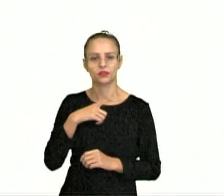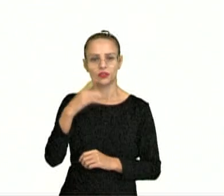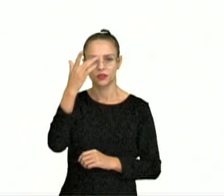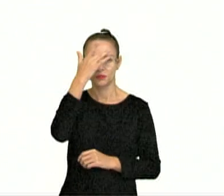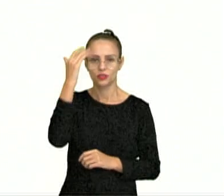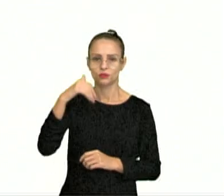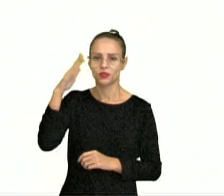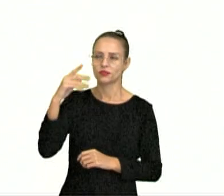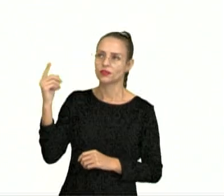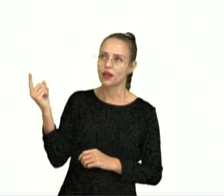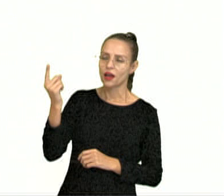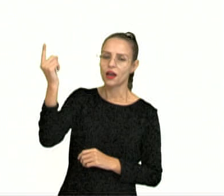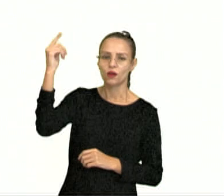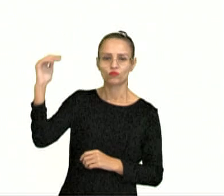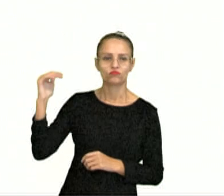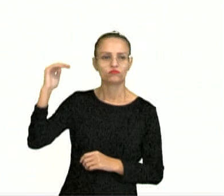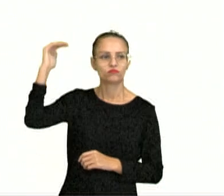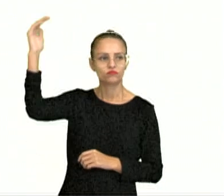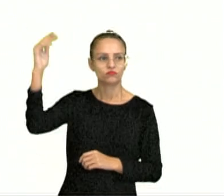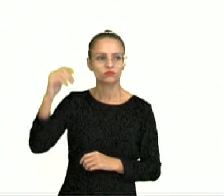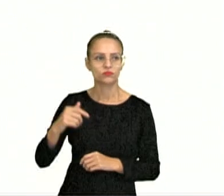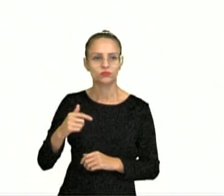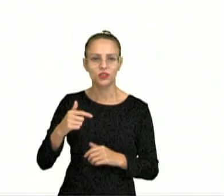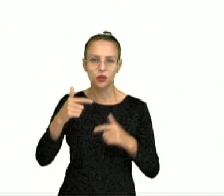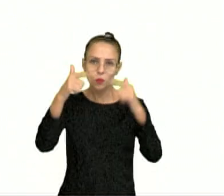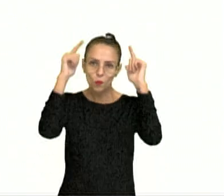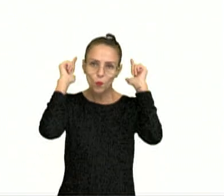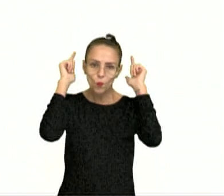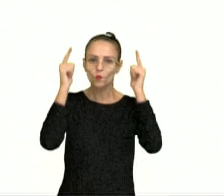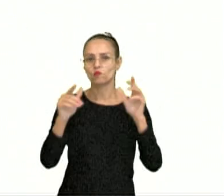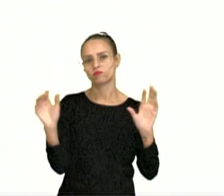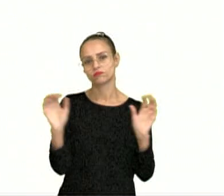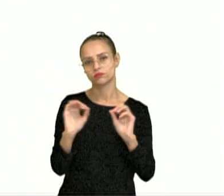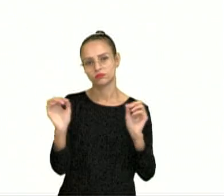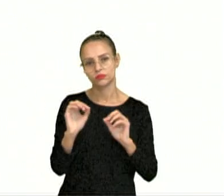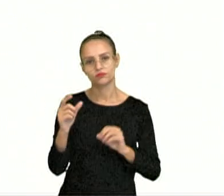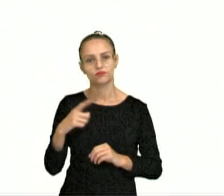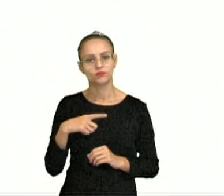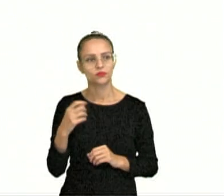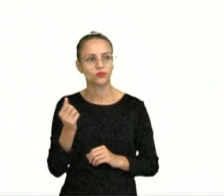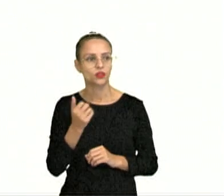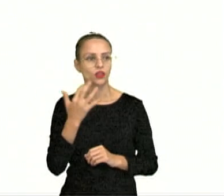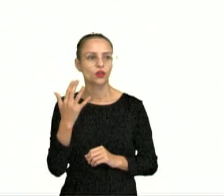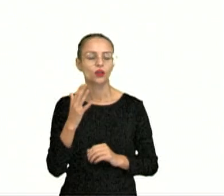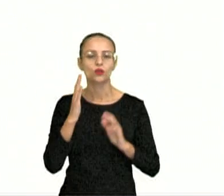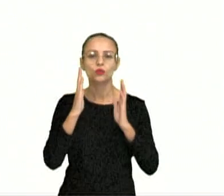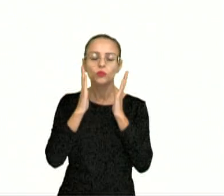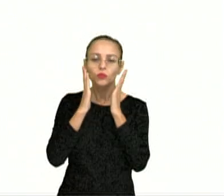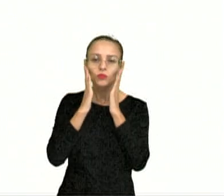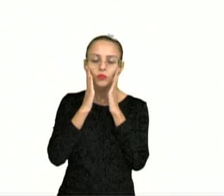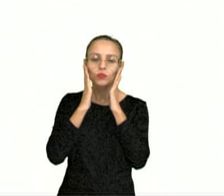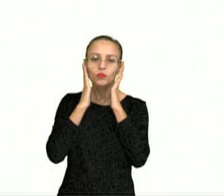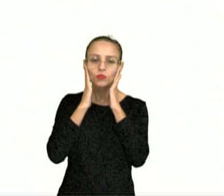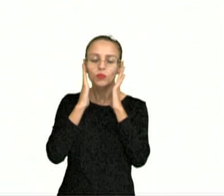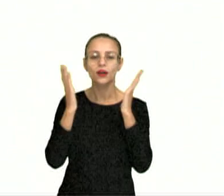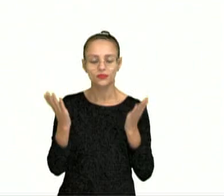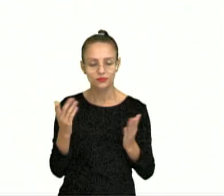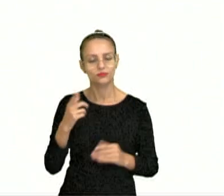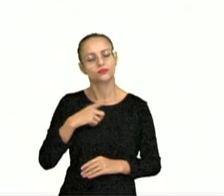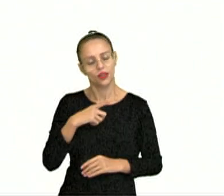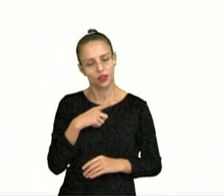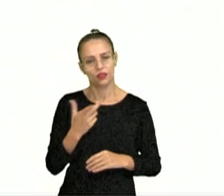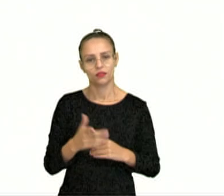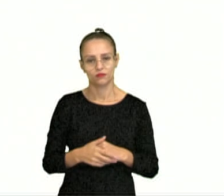mais alta, que ele já podia estar careca ou não, ele já tem algumas marcas do tempo, algumas